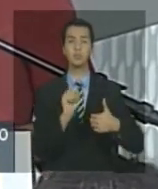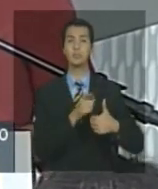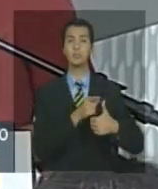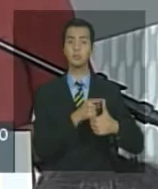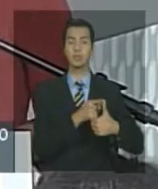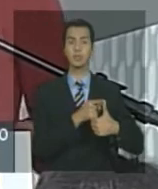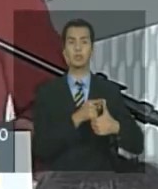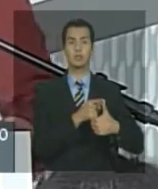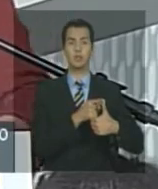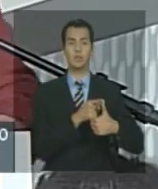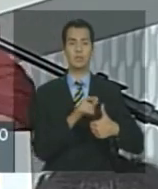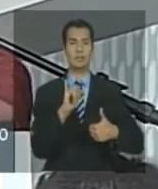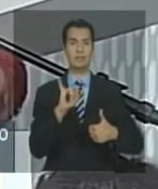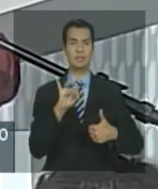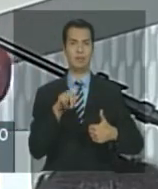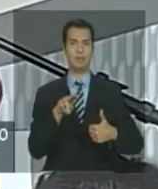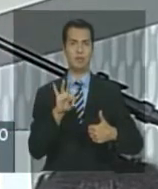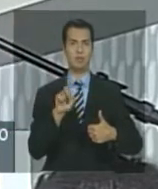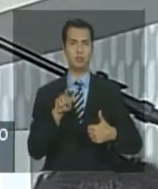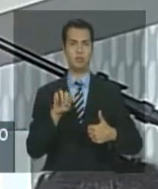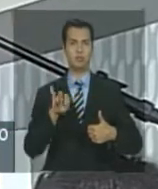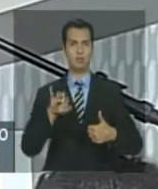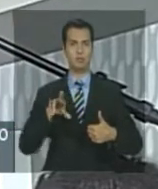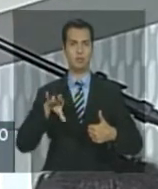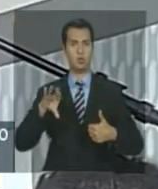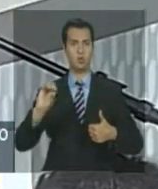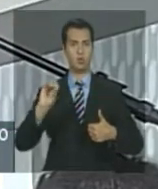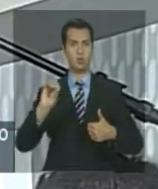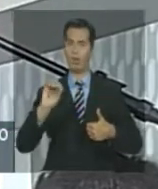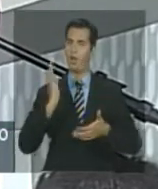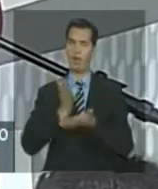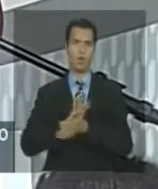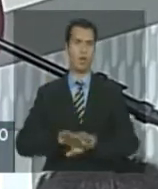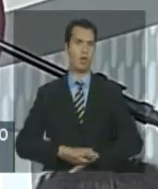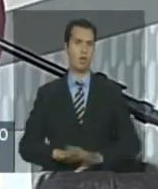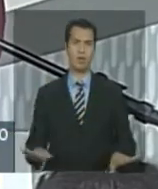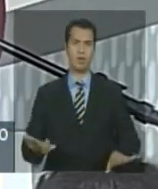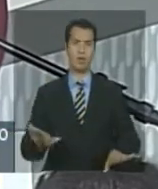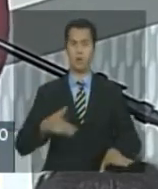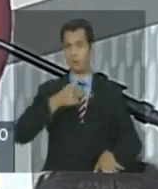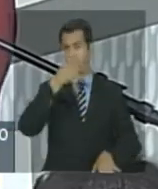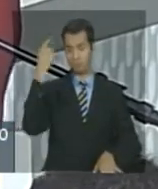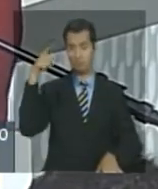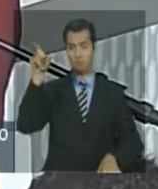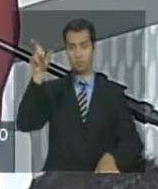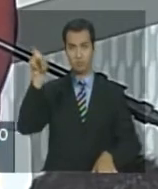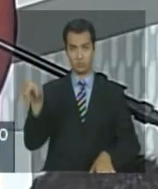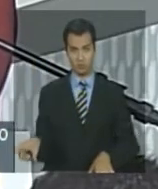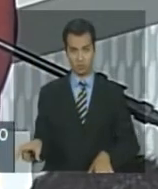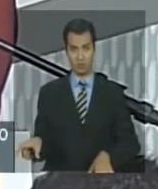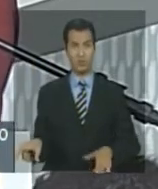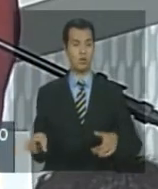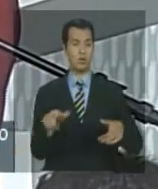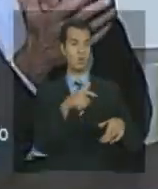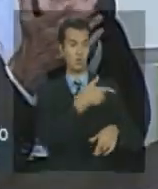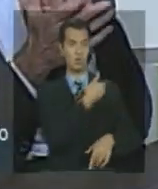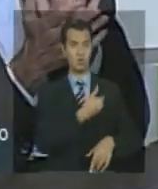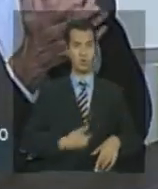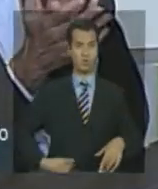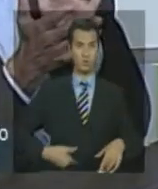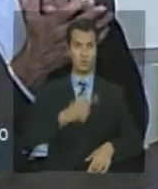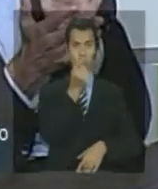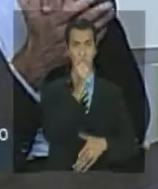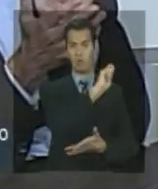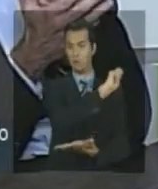intermediário entre o Estado e quem recebe. Ao acabar com o intermediário,